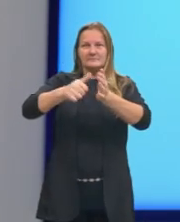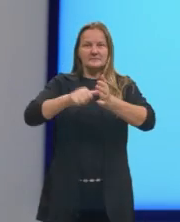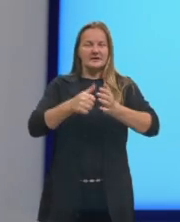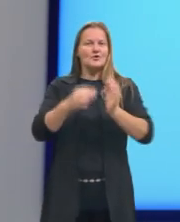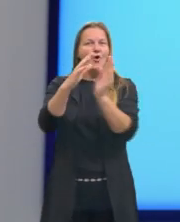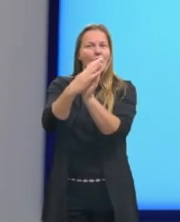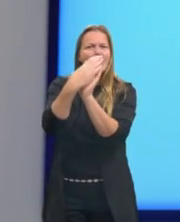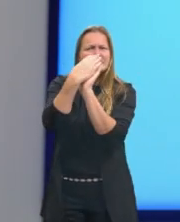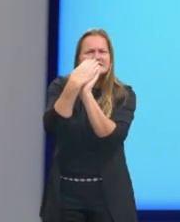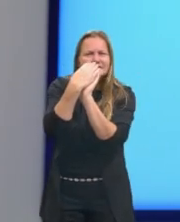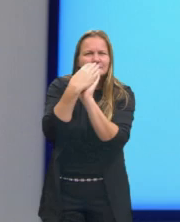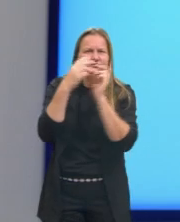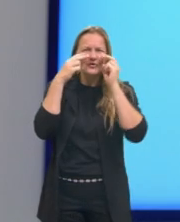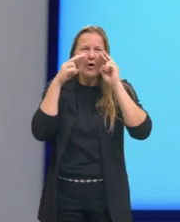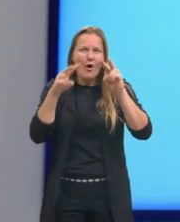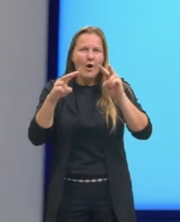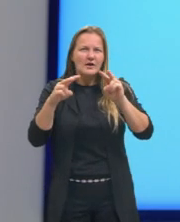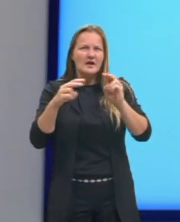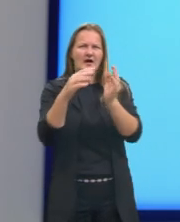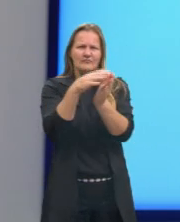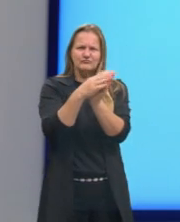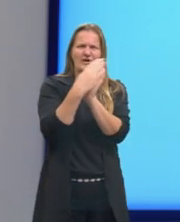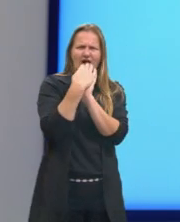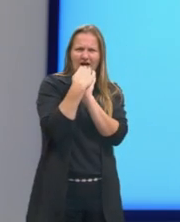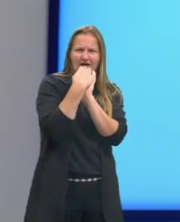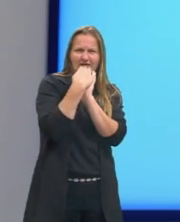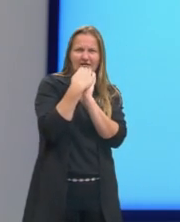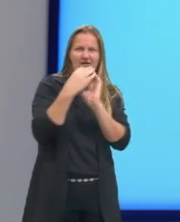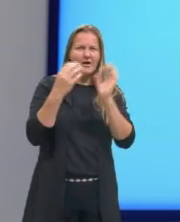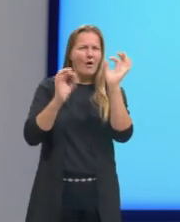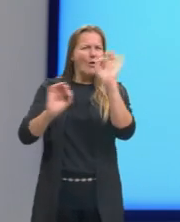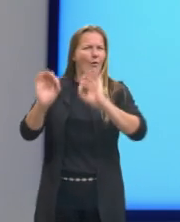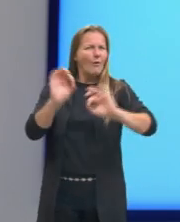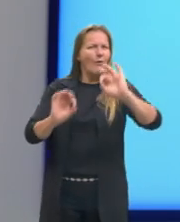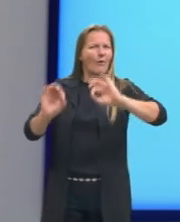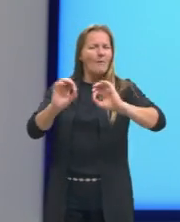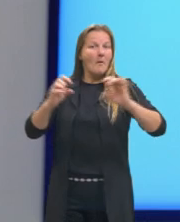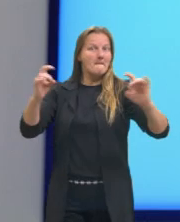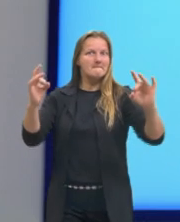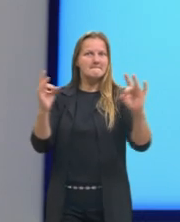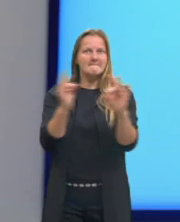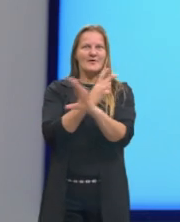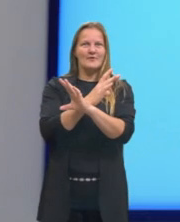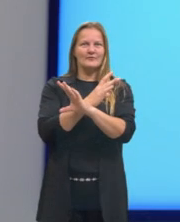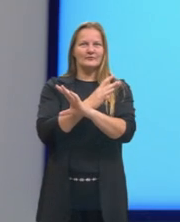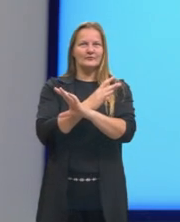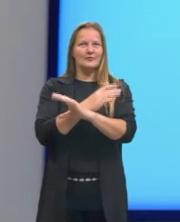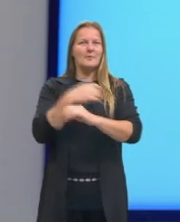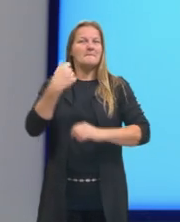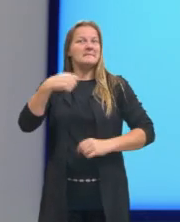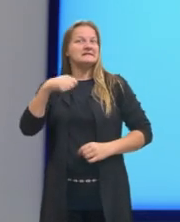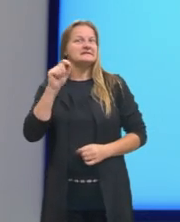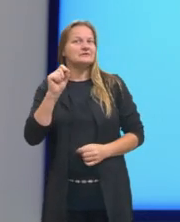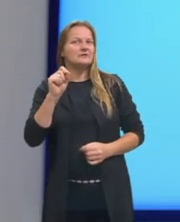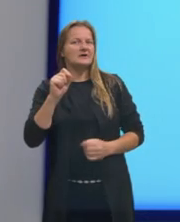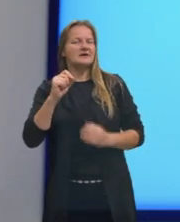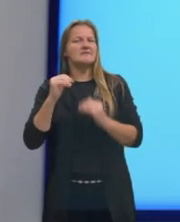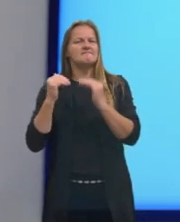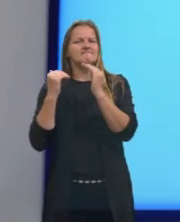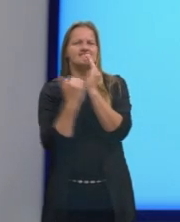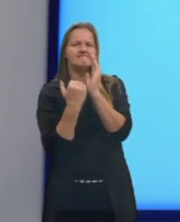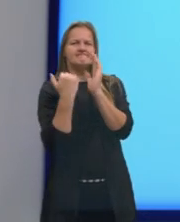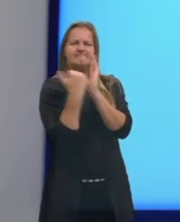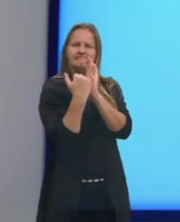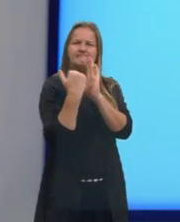o sanduíche né para ele ficar dessa forma Prontinho ele precisa passar por